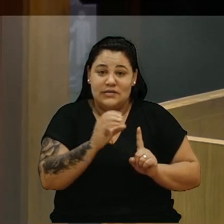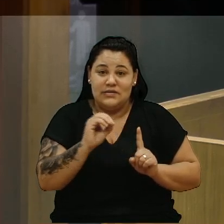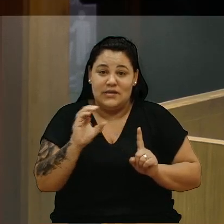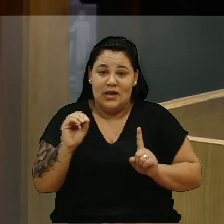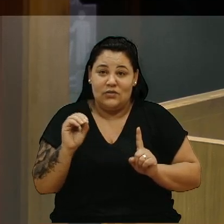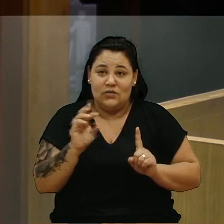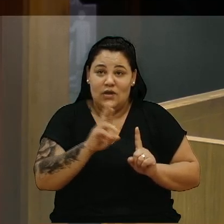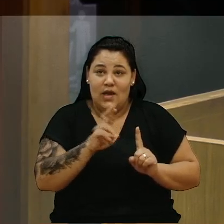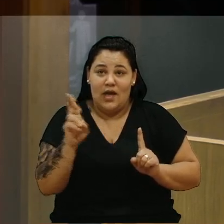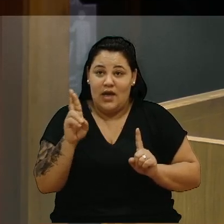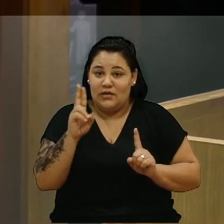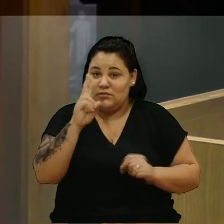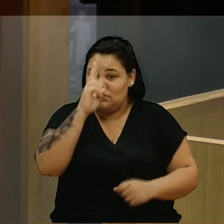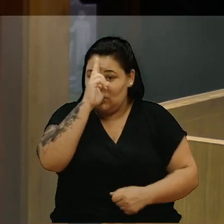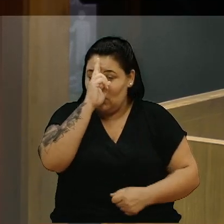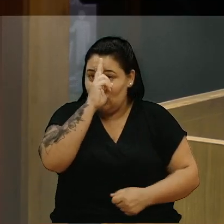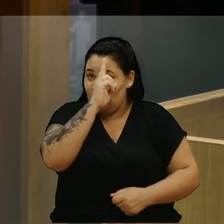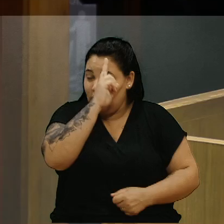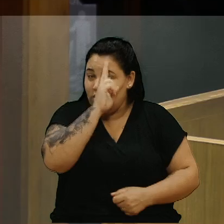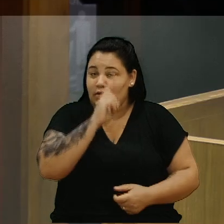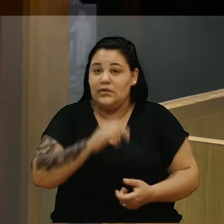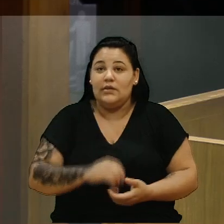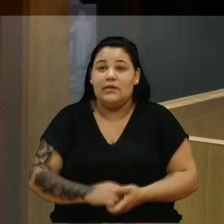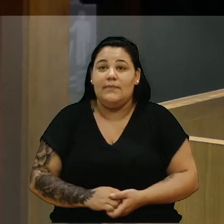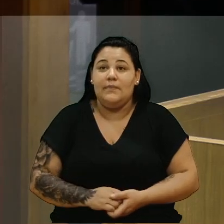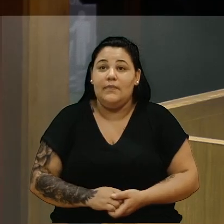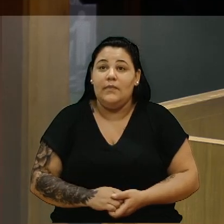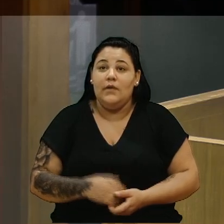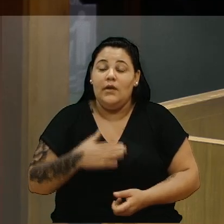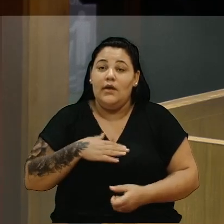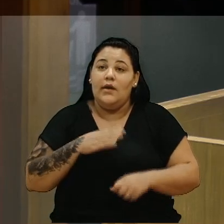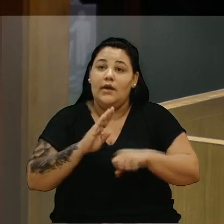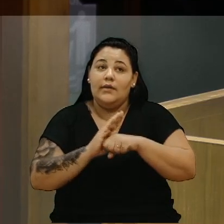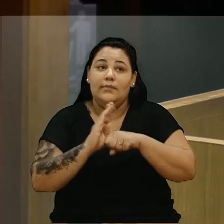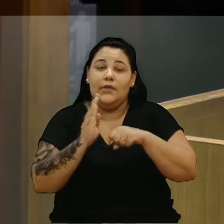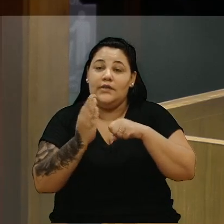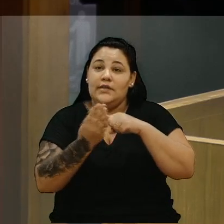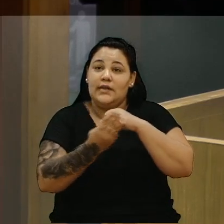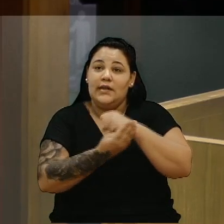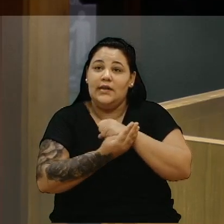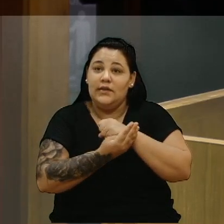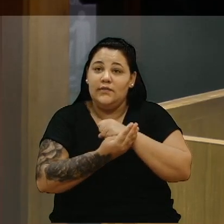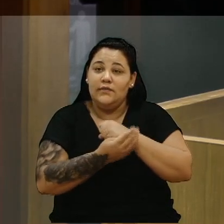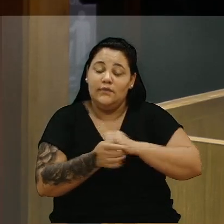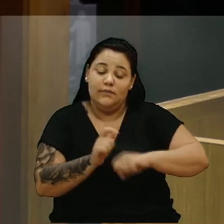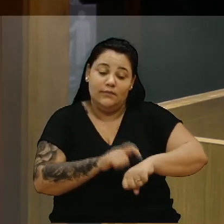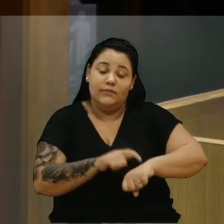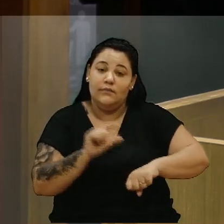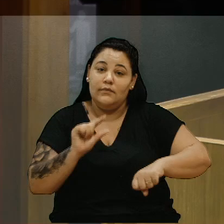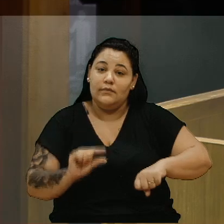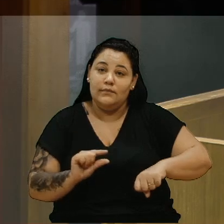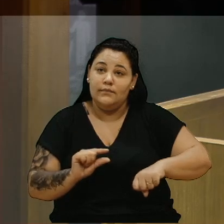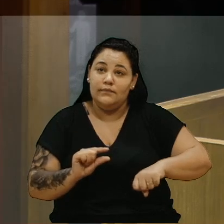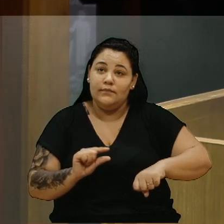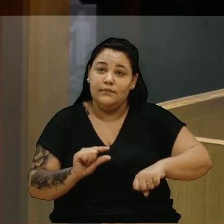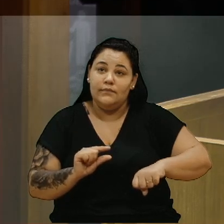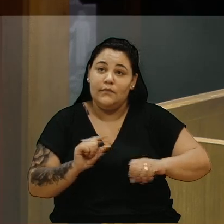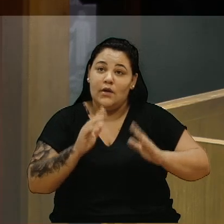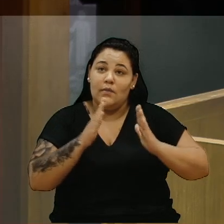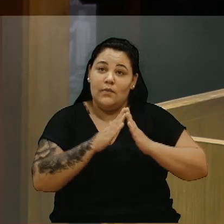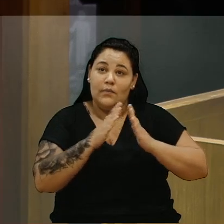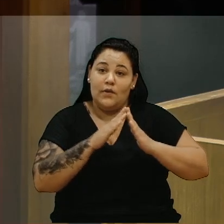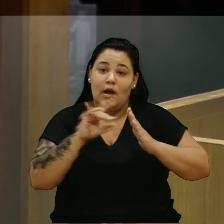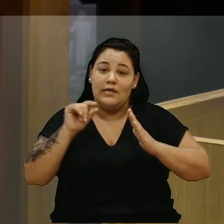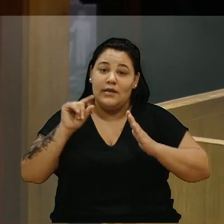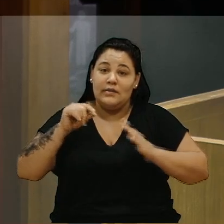R$600 de Uber, porque meu bairro tem poucos horários, sendo que moro a 10 minutos do